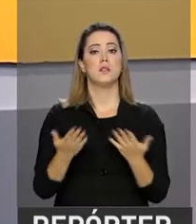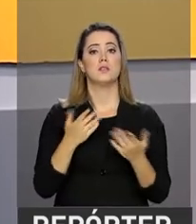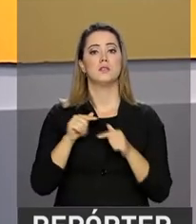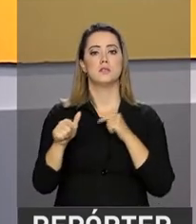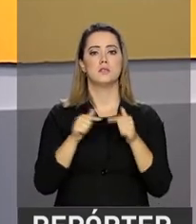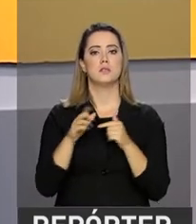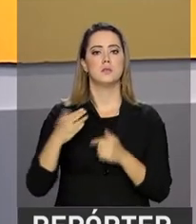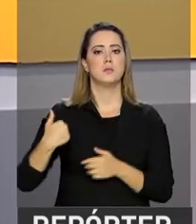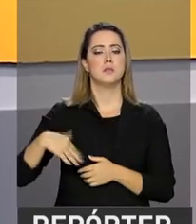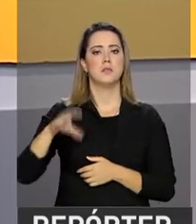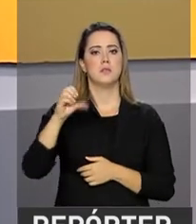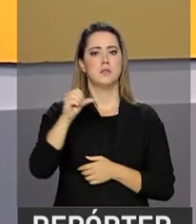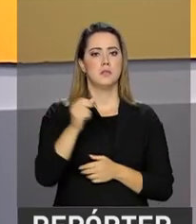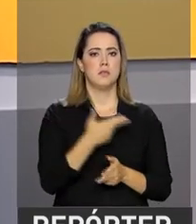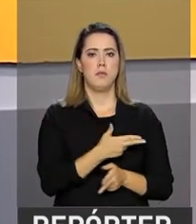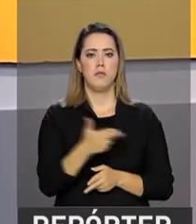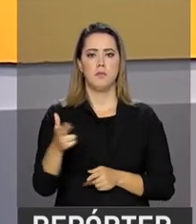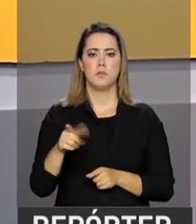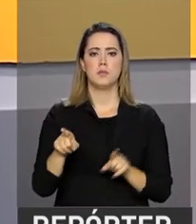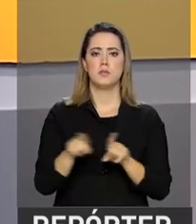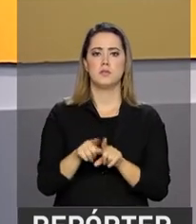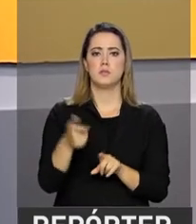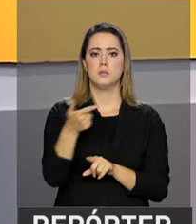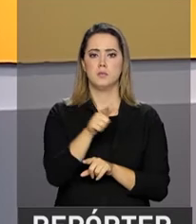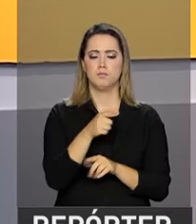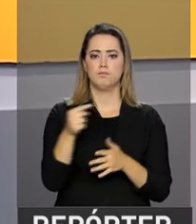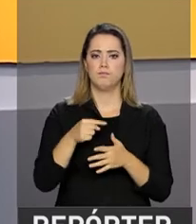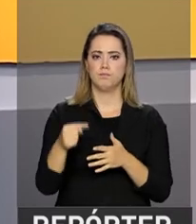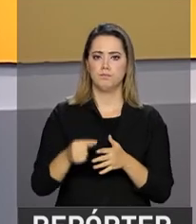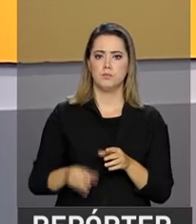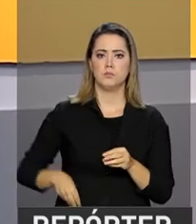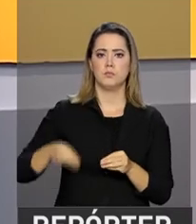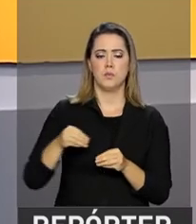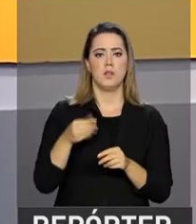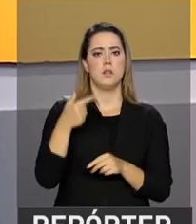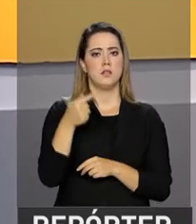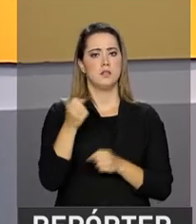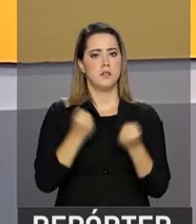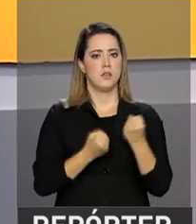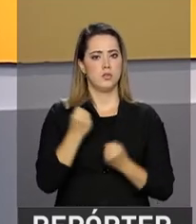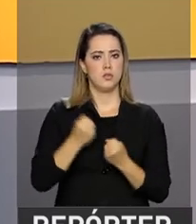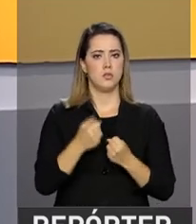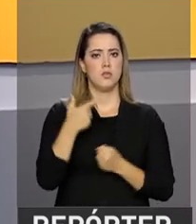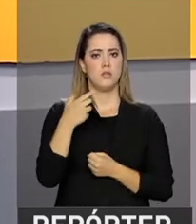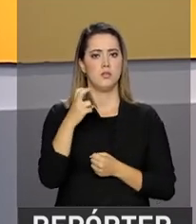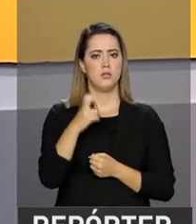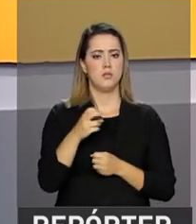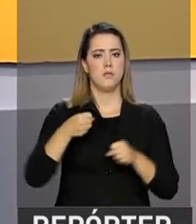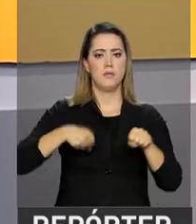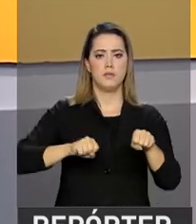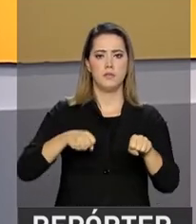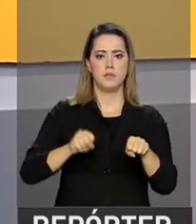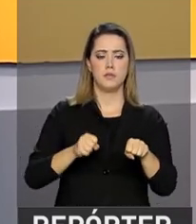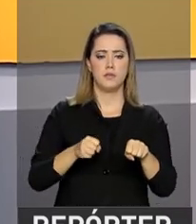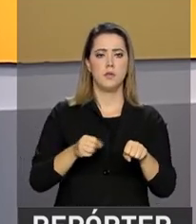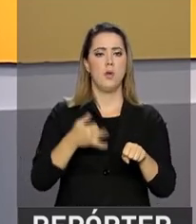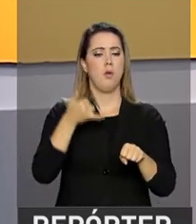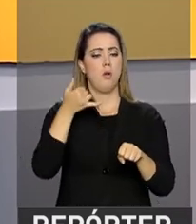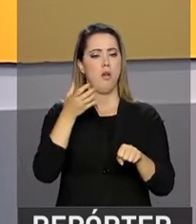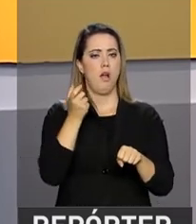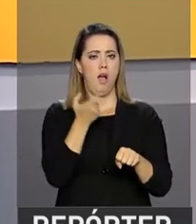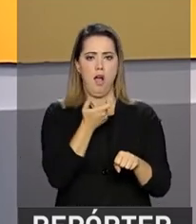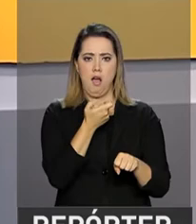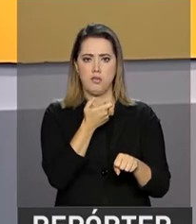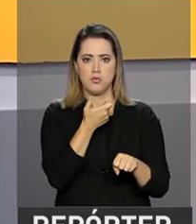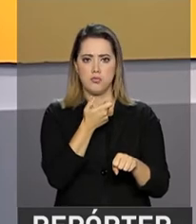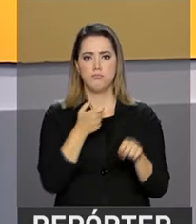operação, foram apreendidas 9 pistolas, além de outras armas e munições, 7 carros, 25 motos, radiotransmissores